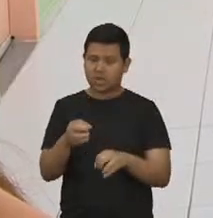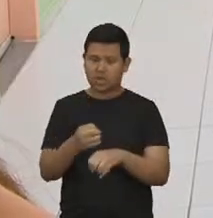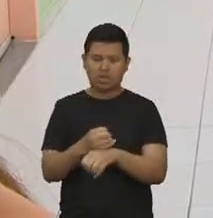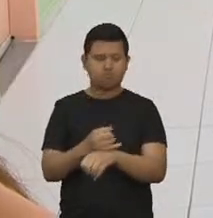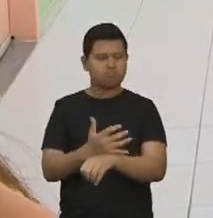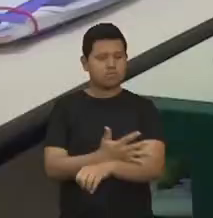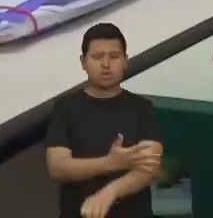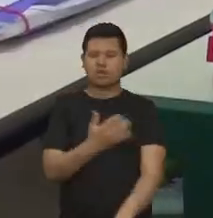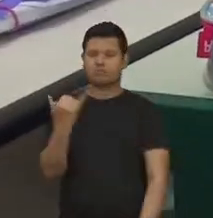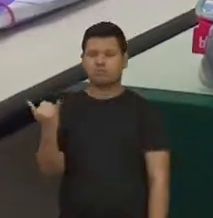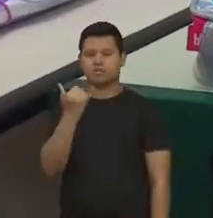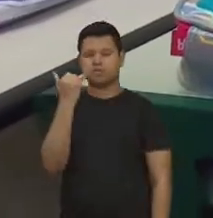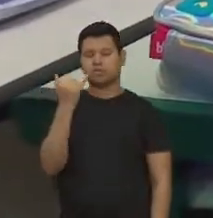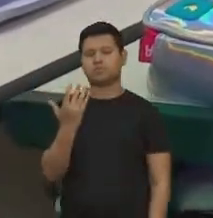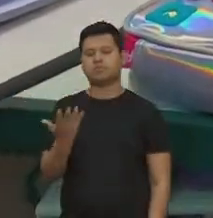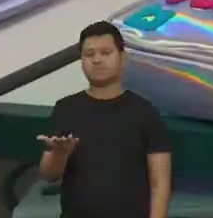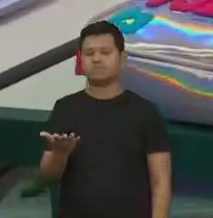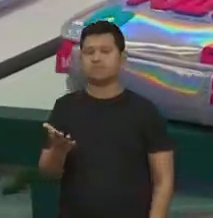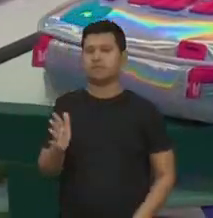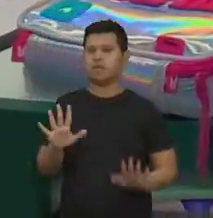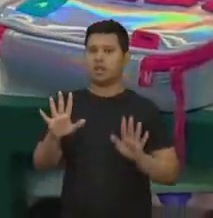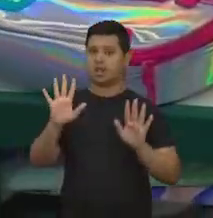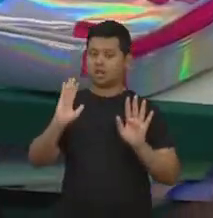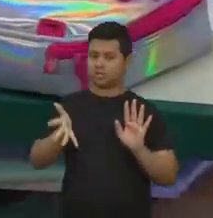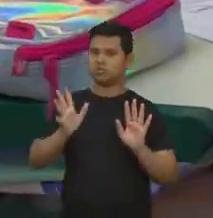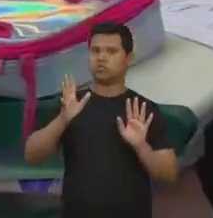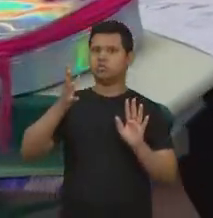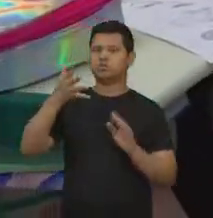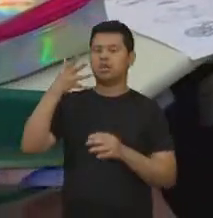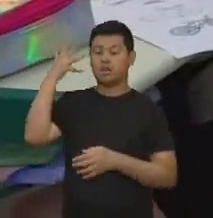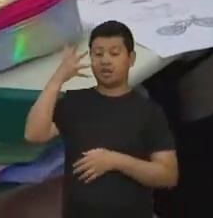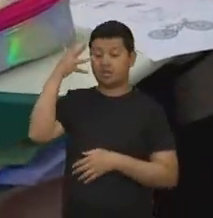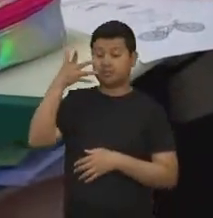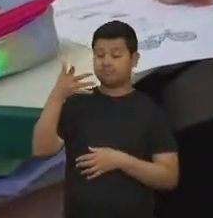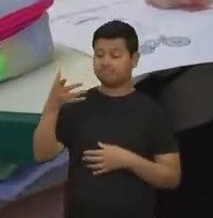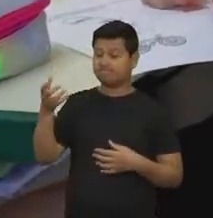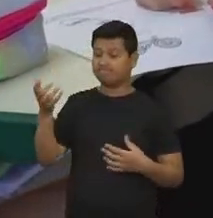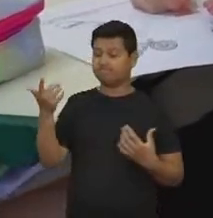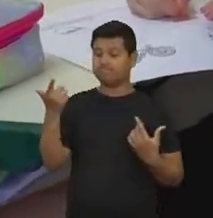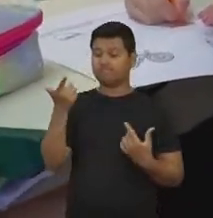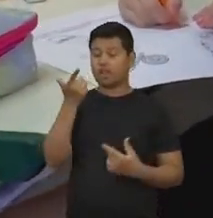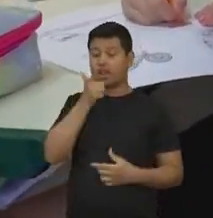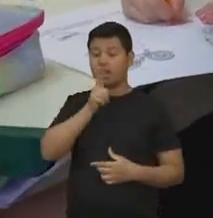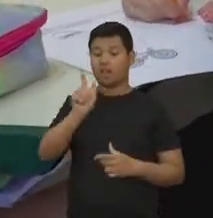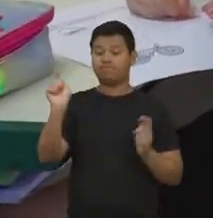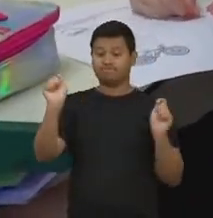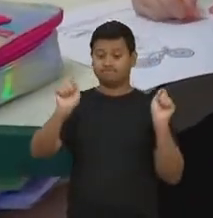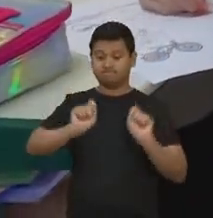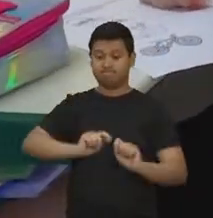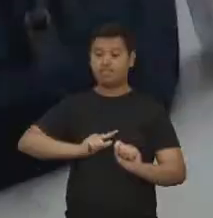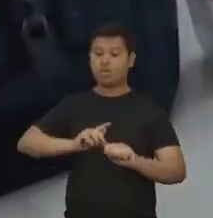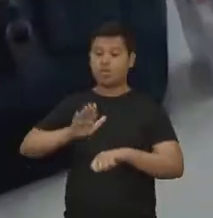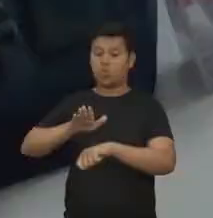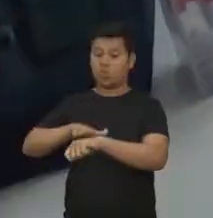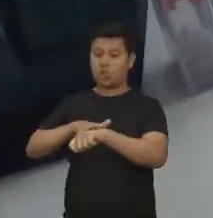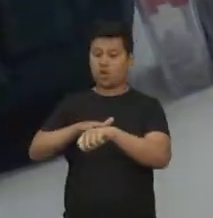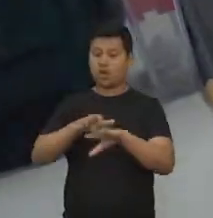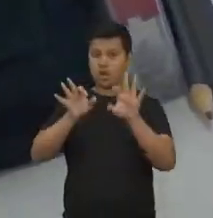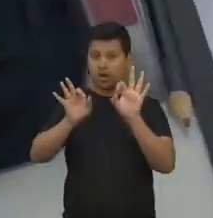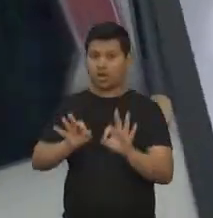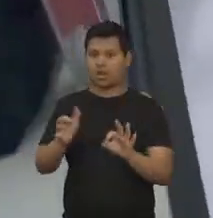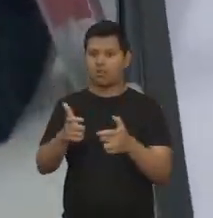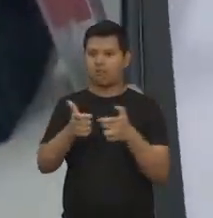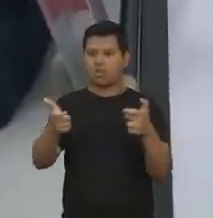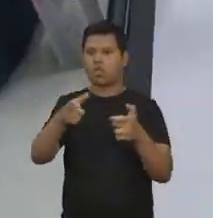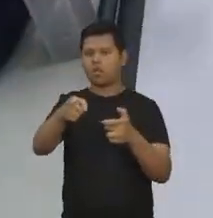papel fundamental nisso. Se a teoria já foi um sucesso, a expectativa para a prática é ainda maior. Enquanto a